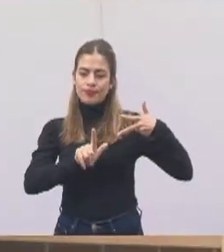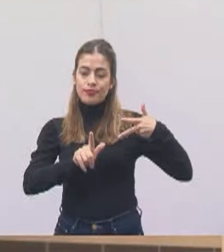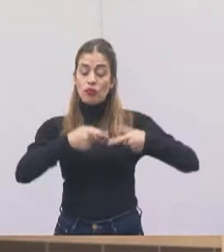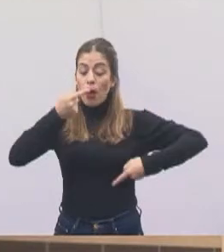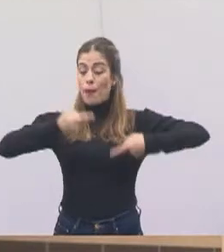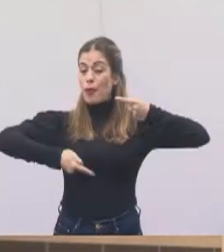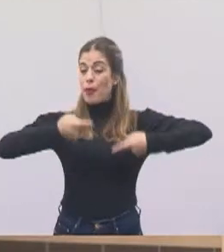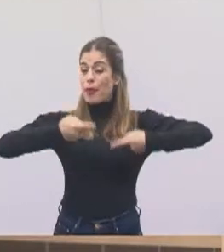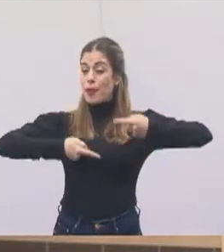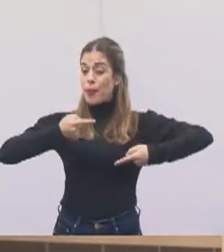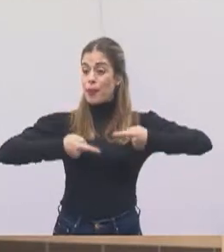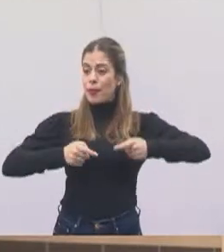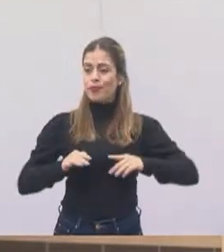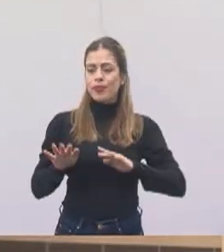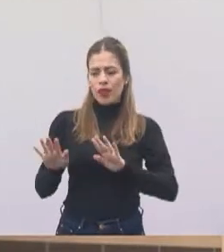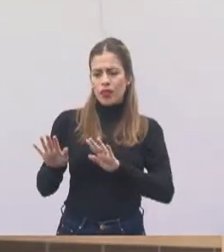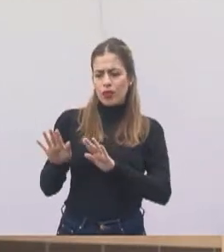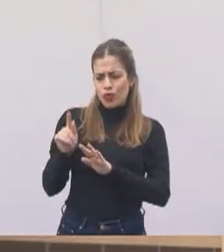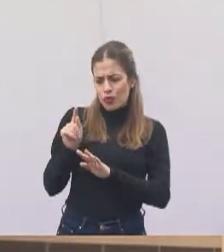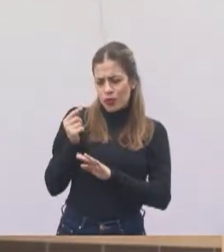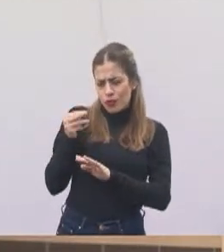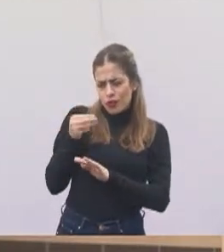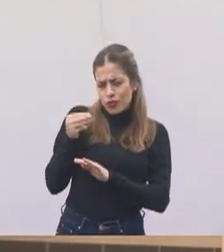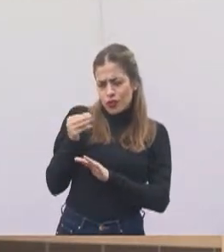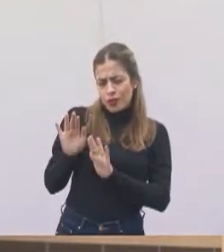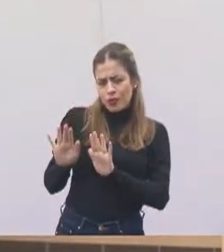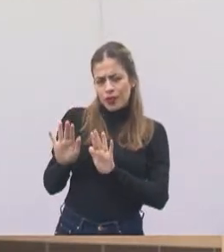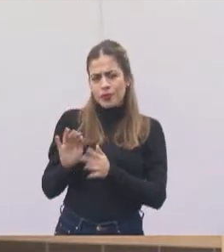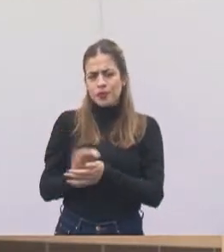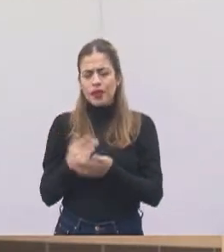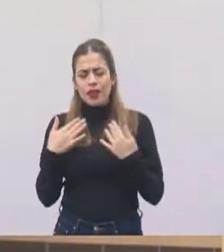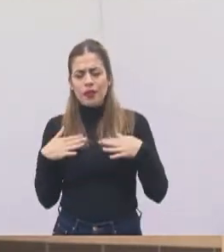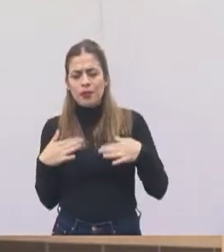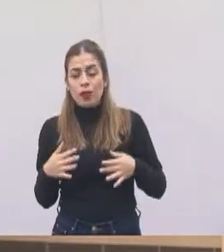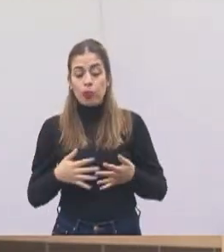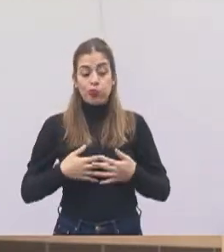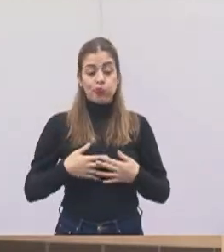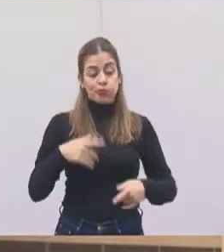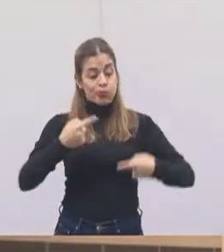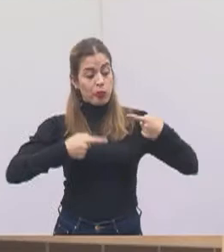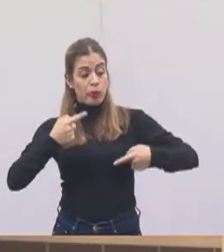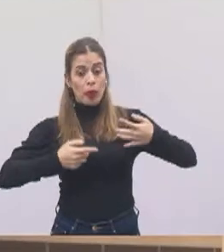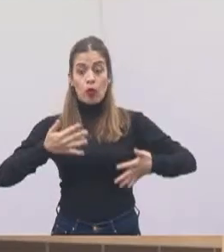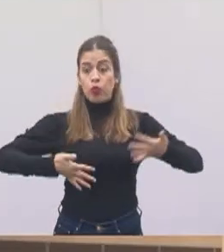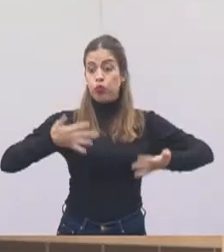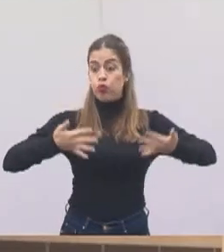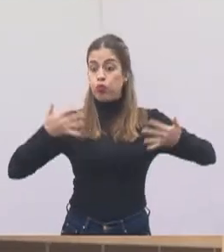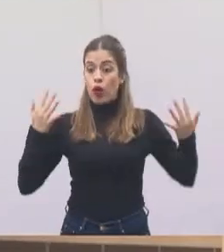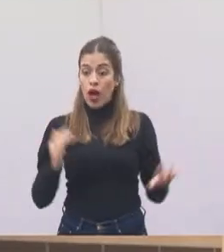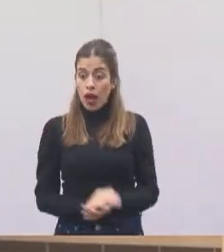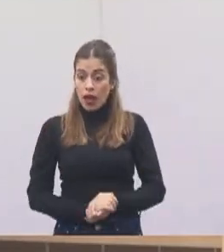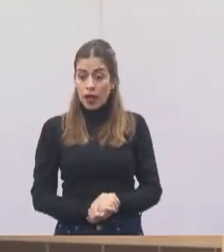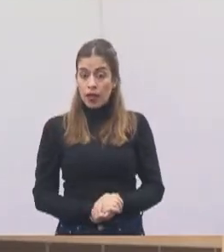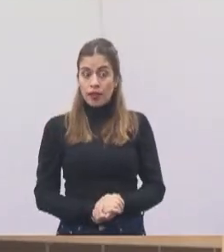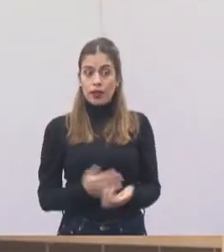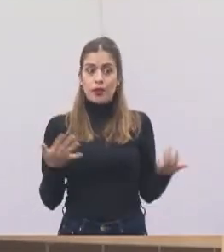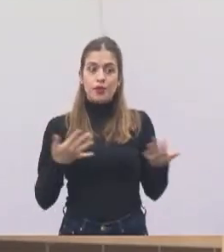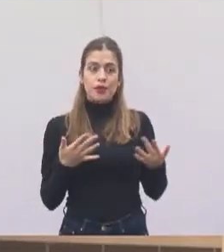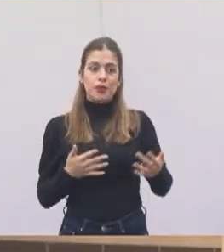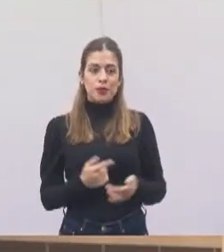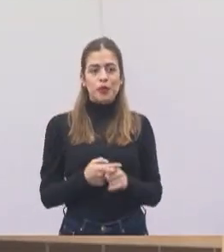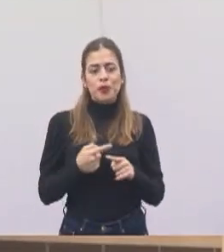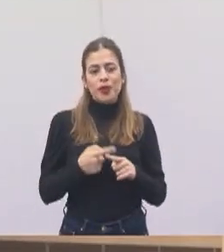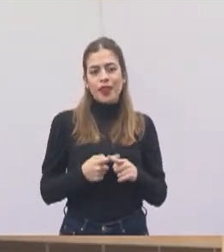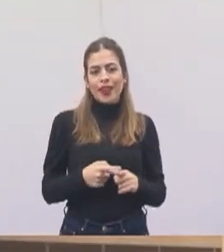está meia... Só um minutinho, vereador. A discussão ela está meio acalorada no dia de hoje, porque o